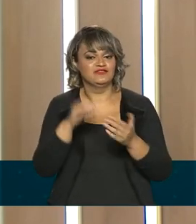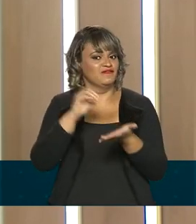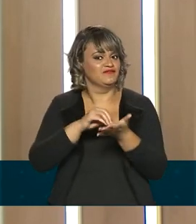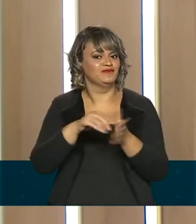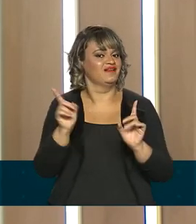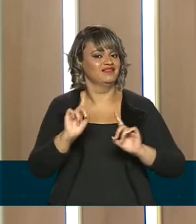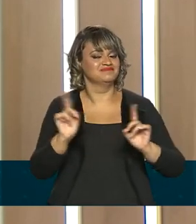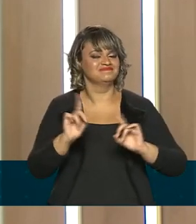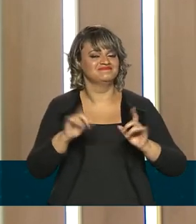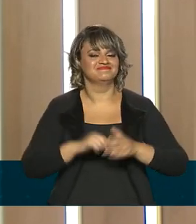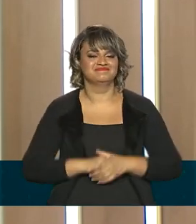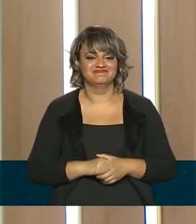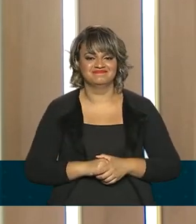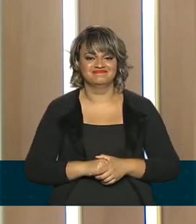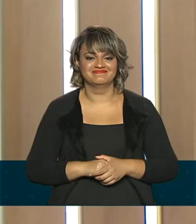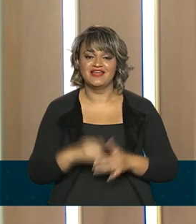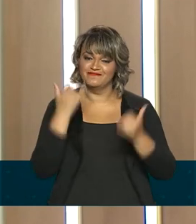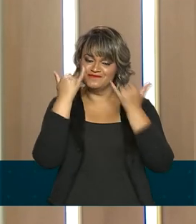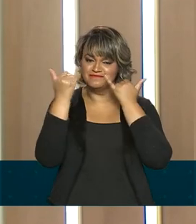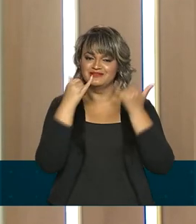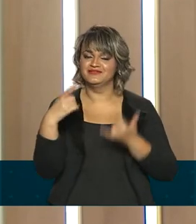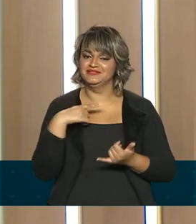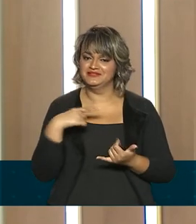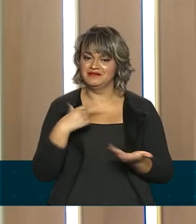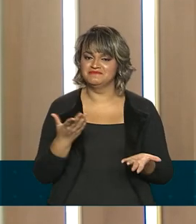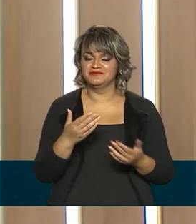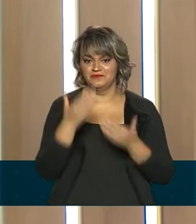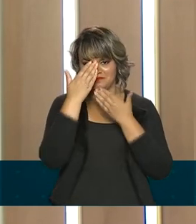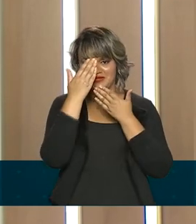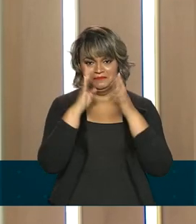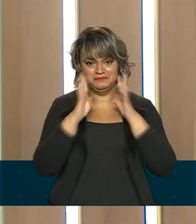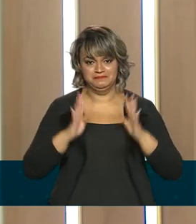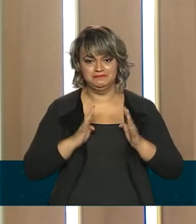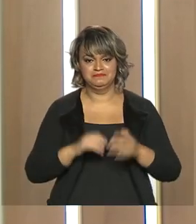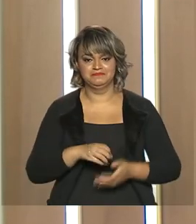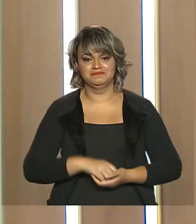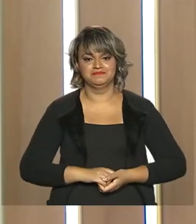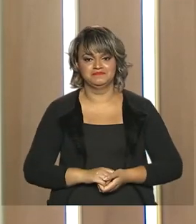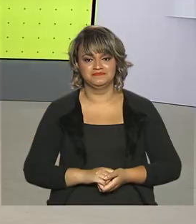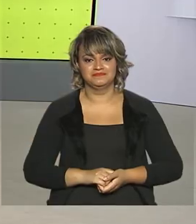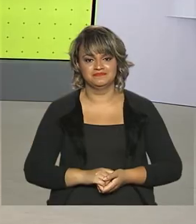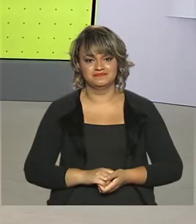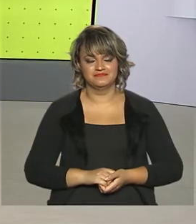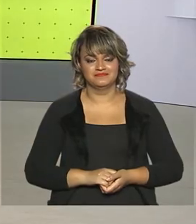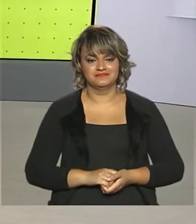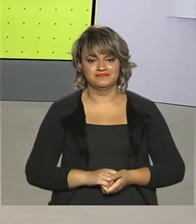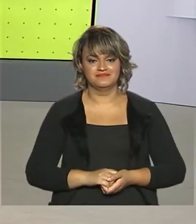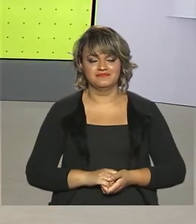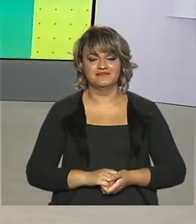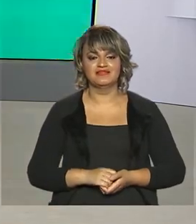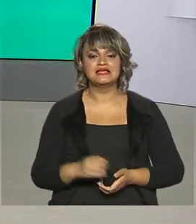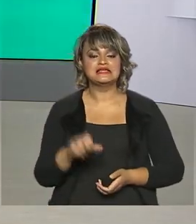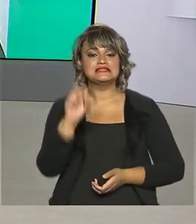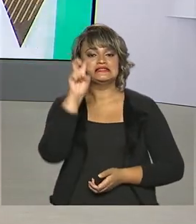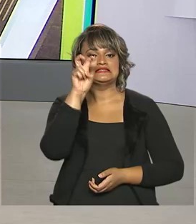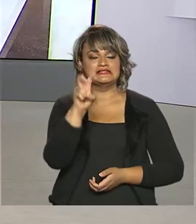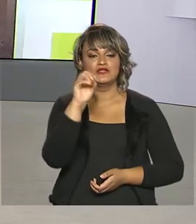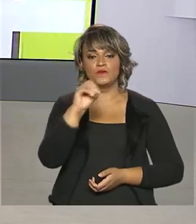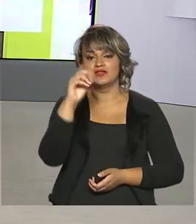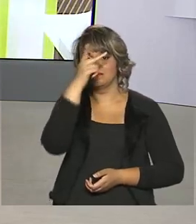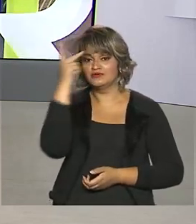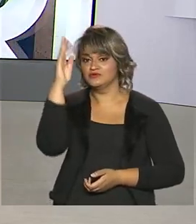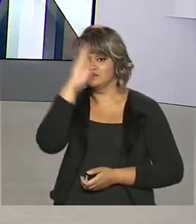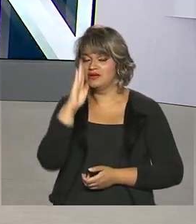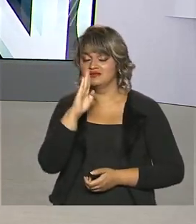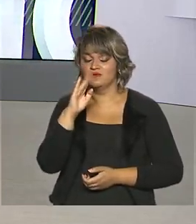haverá falta de se produtos este e essa informação que nós temos para hoje continue conosco e tenha um ótimo dia cerca de 50